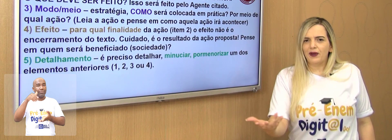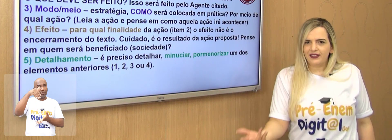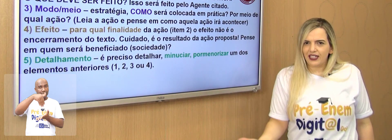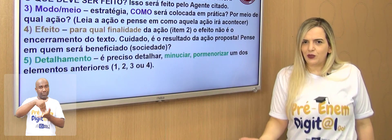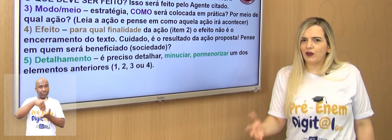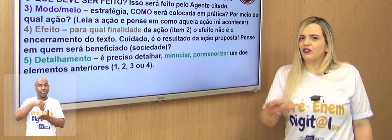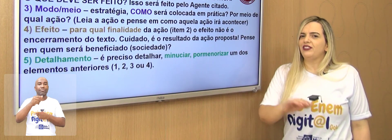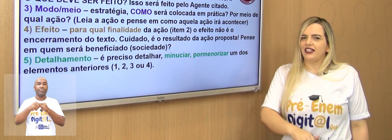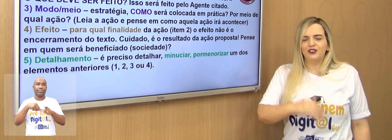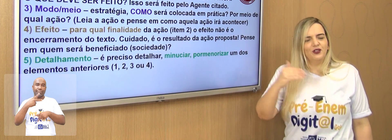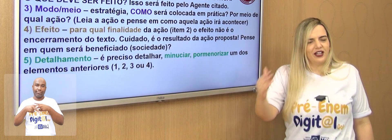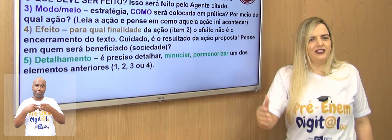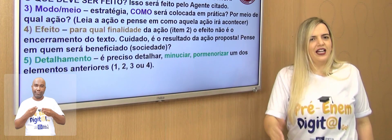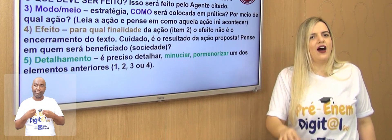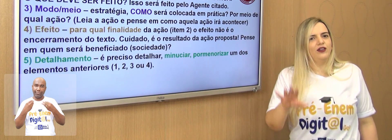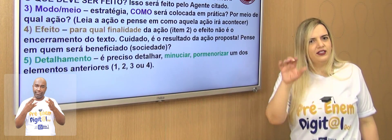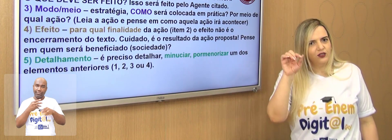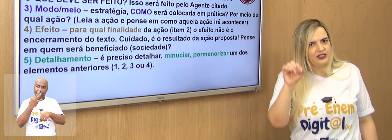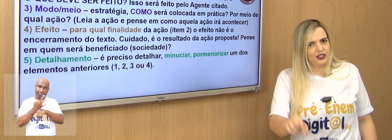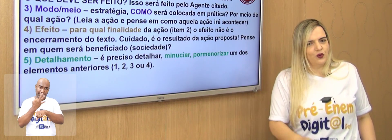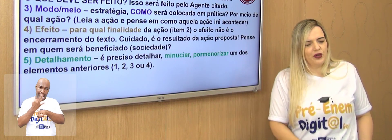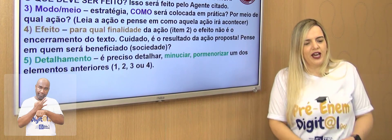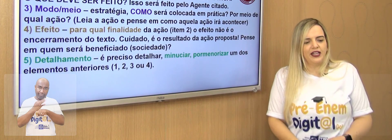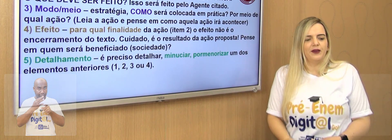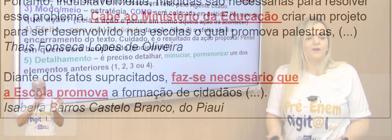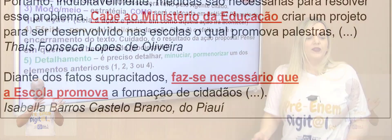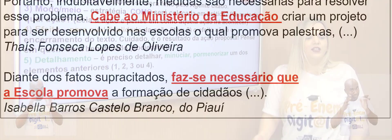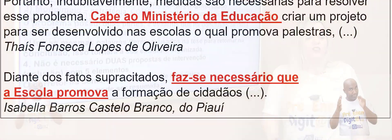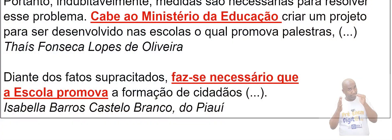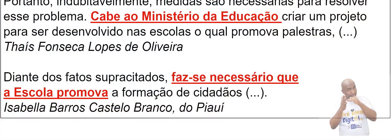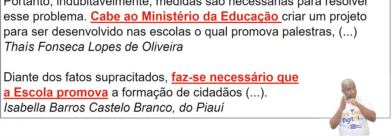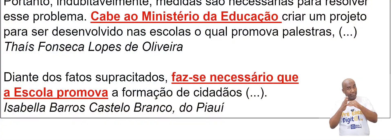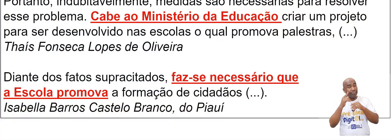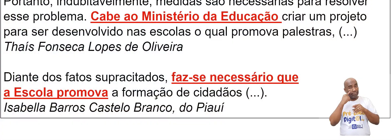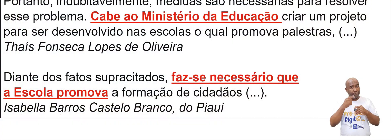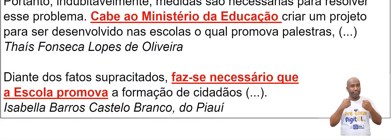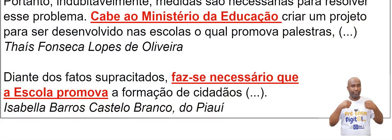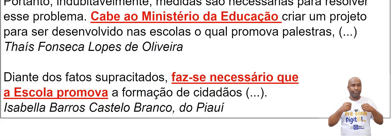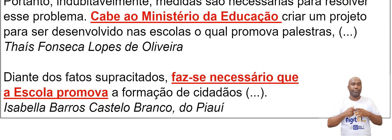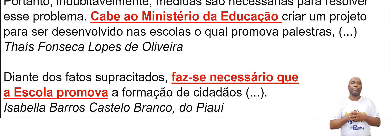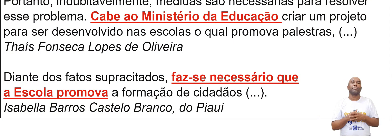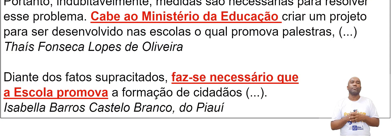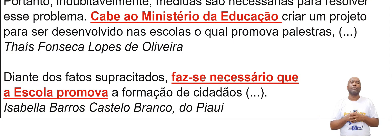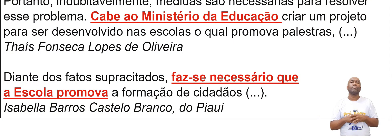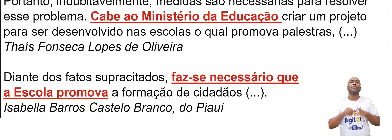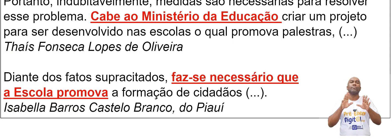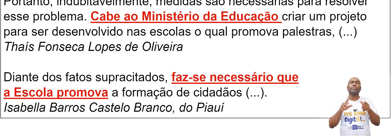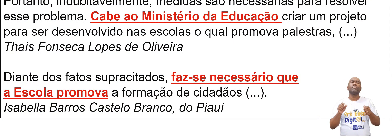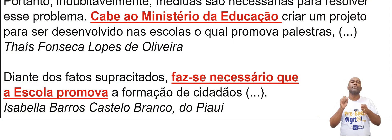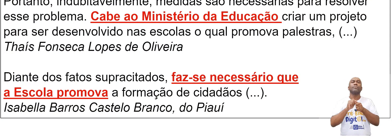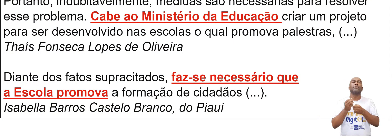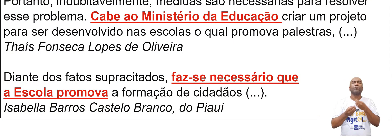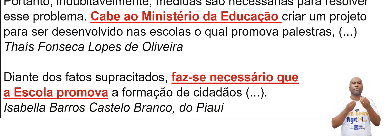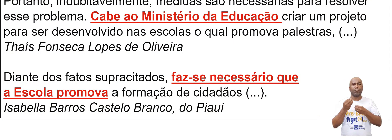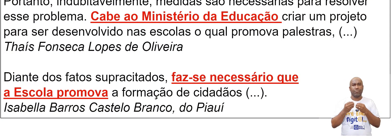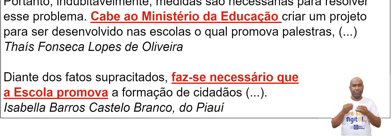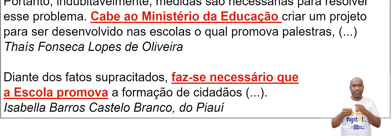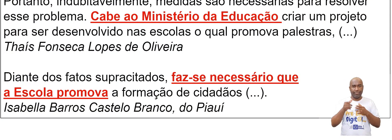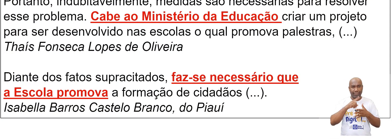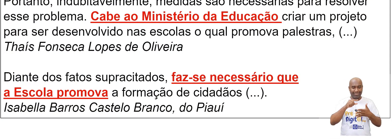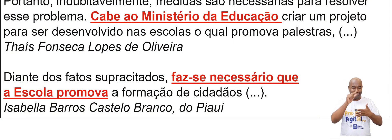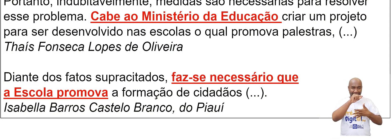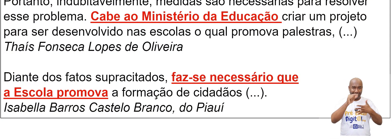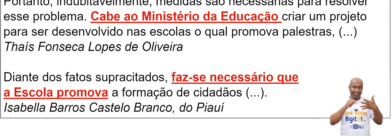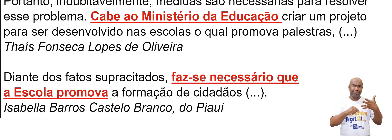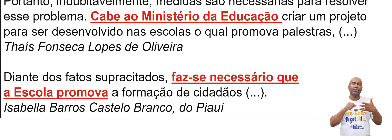que eu tenho um presente para vocês durante a aula, então segura aí. Sobre o meu agente,